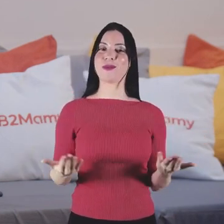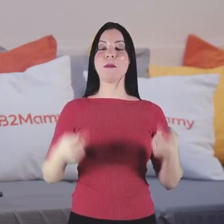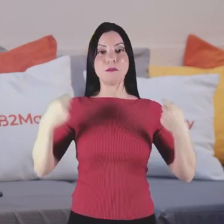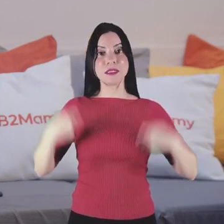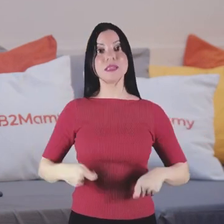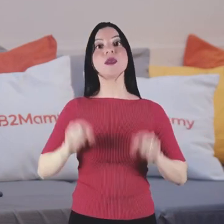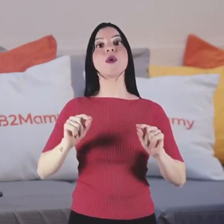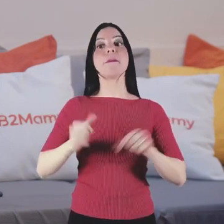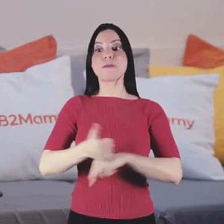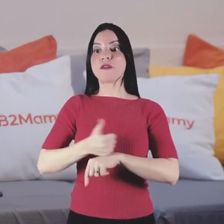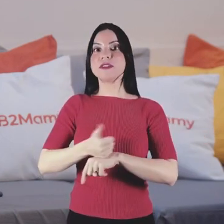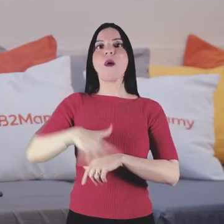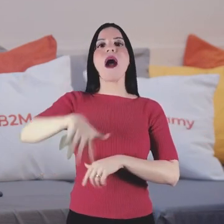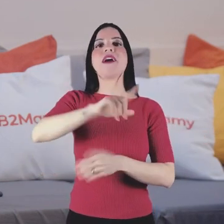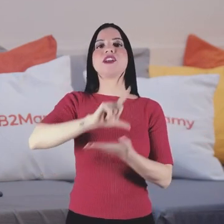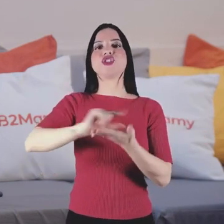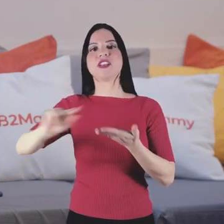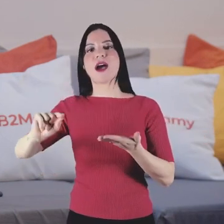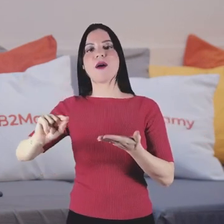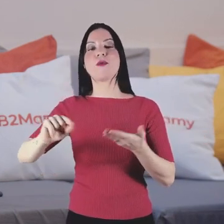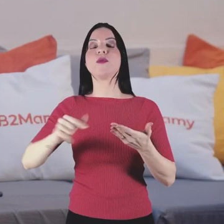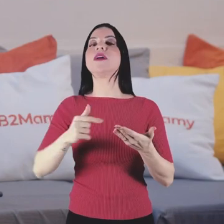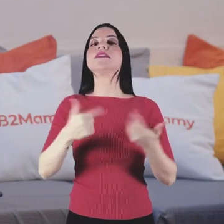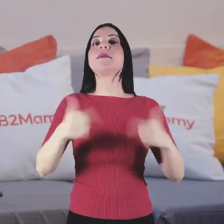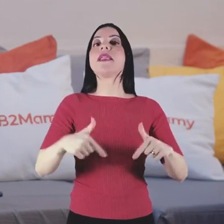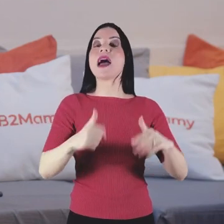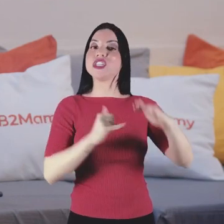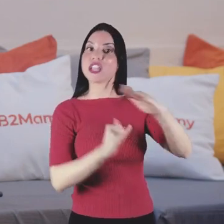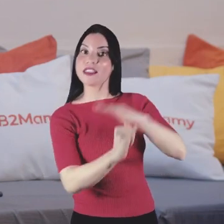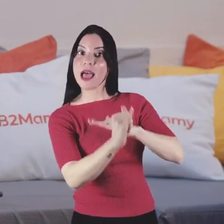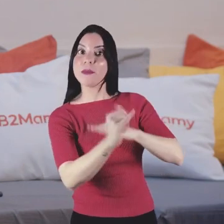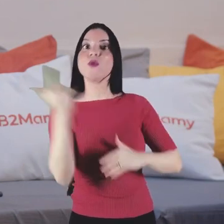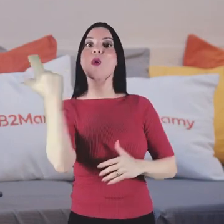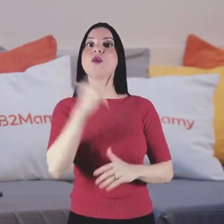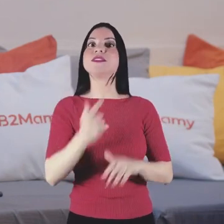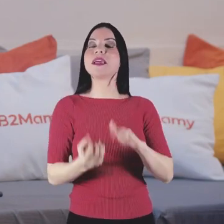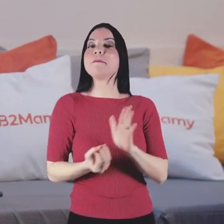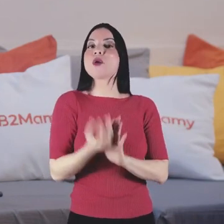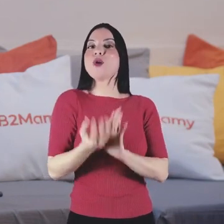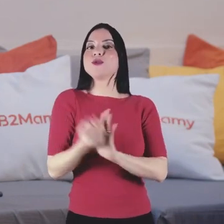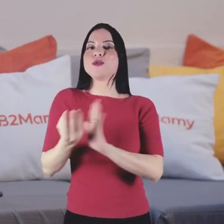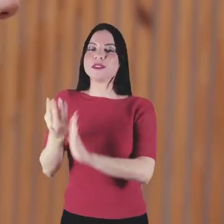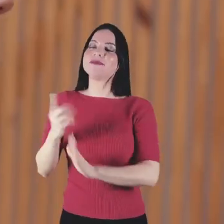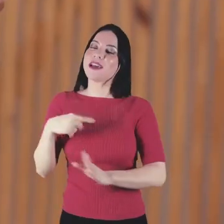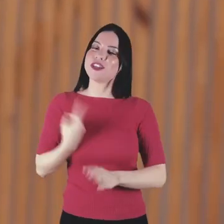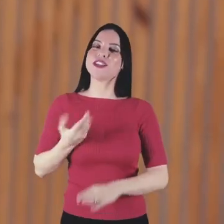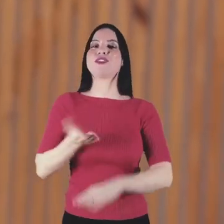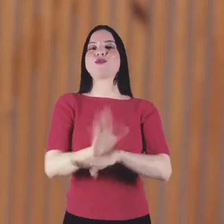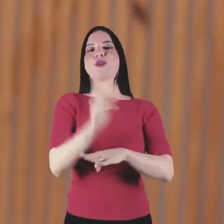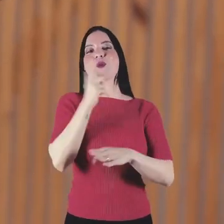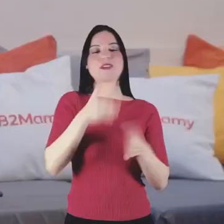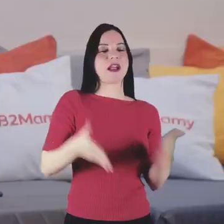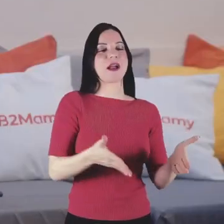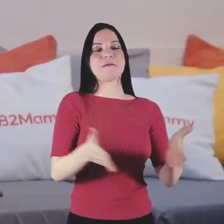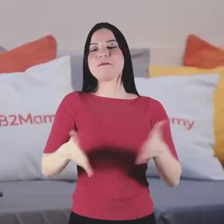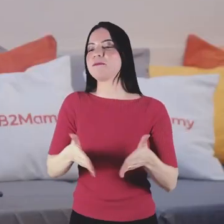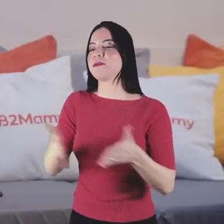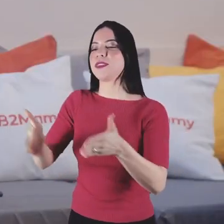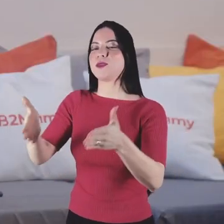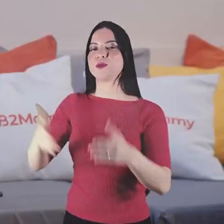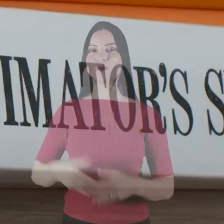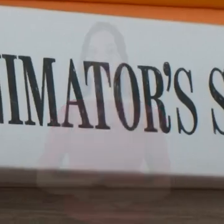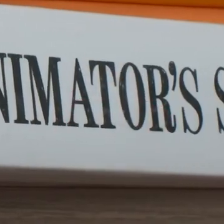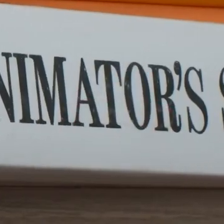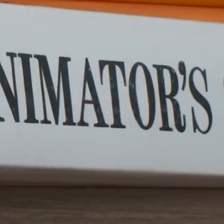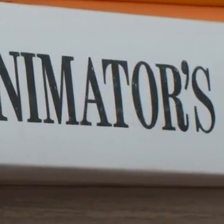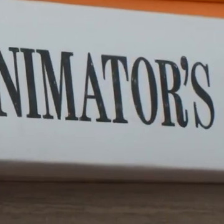mesmo. E aí elas precisam aprender profissões digitais, trabalhar em startups, produzir. O que a gente faz é abrir essas trilhas.